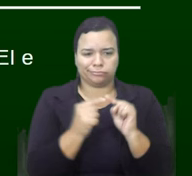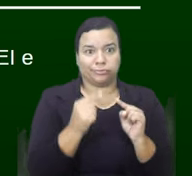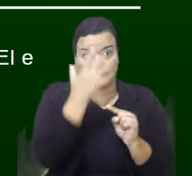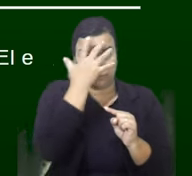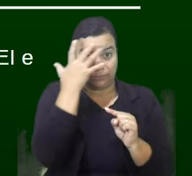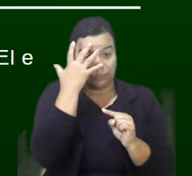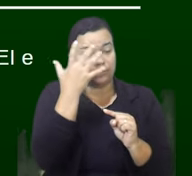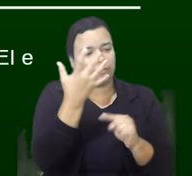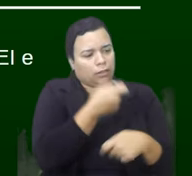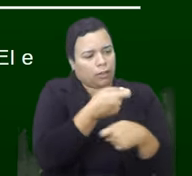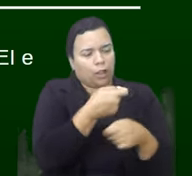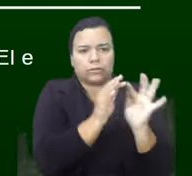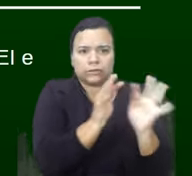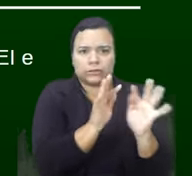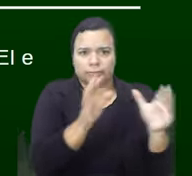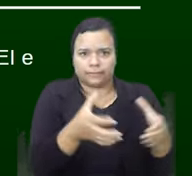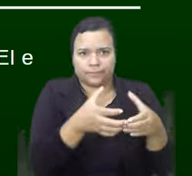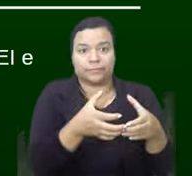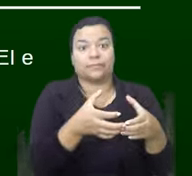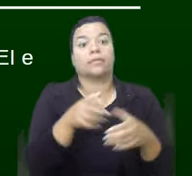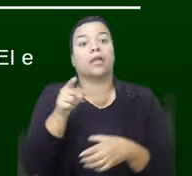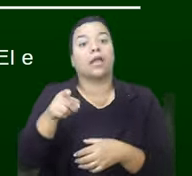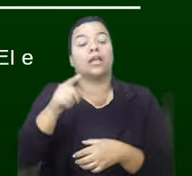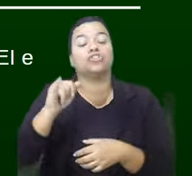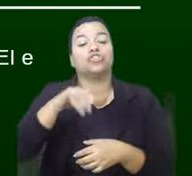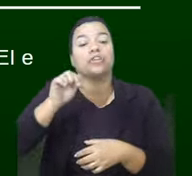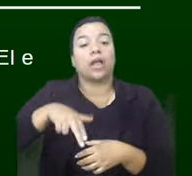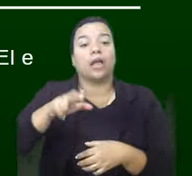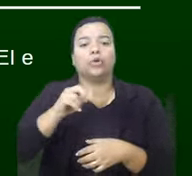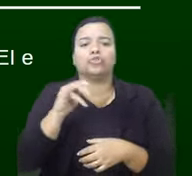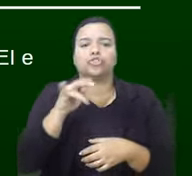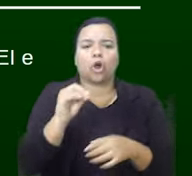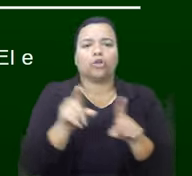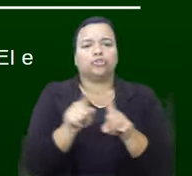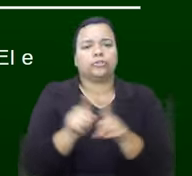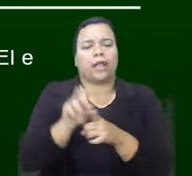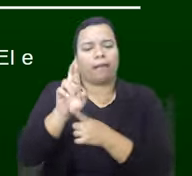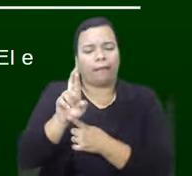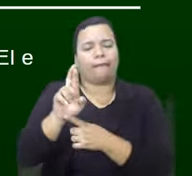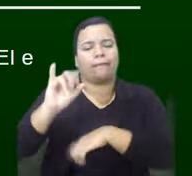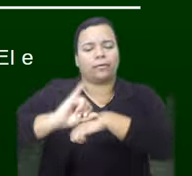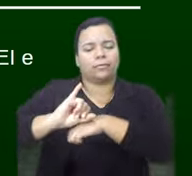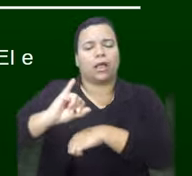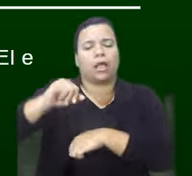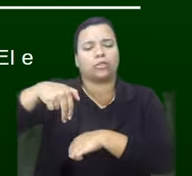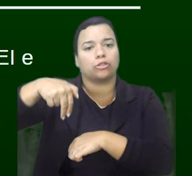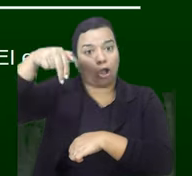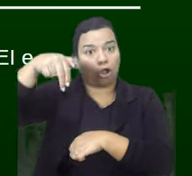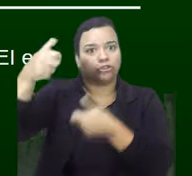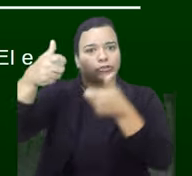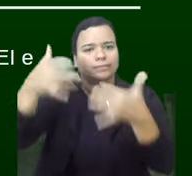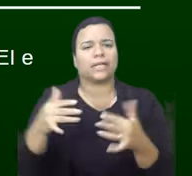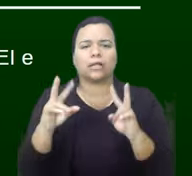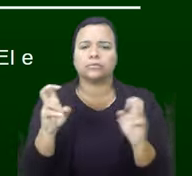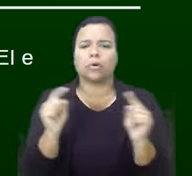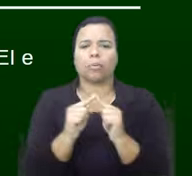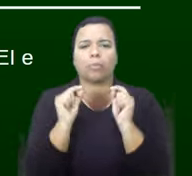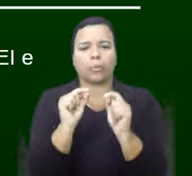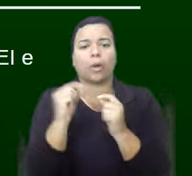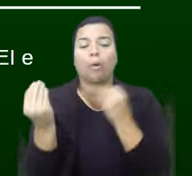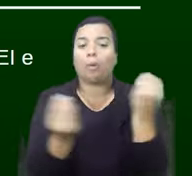pequenos negócios o Jean Custódio do R capital Norte que vai falar sobre como se